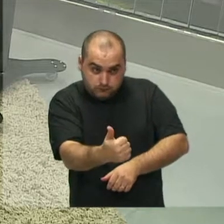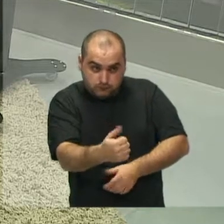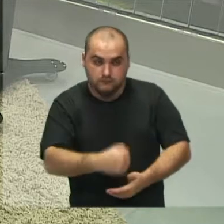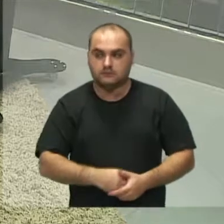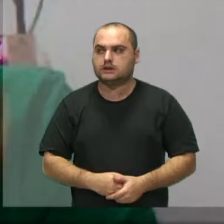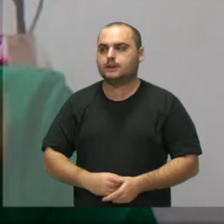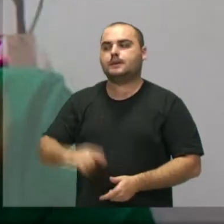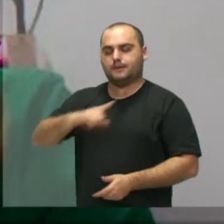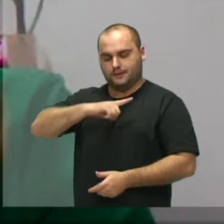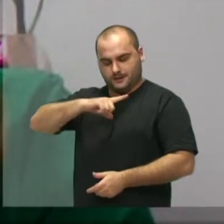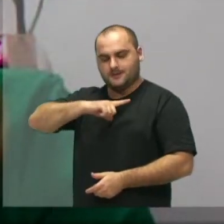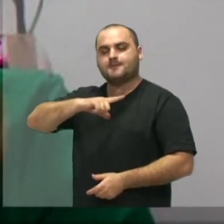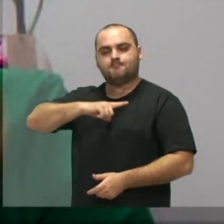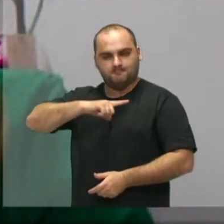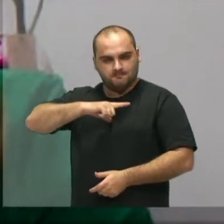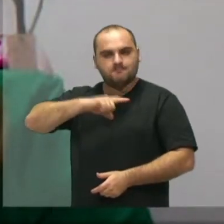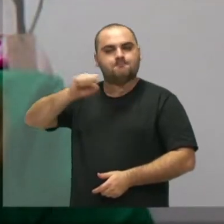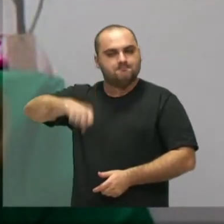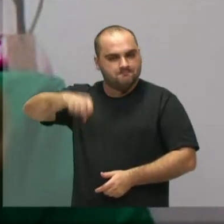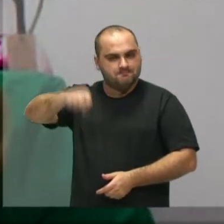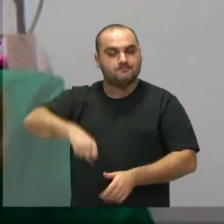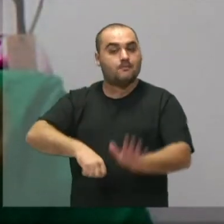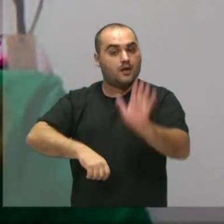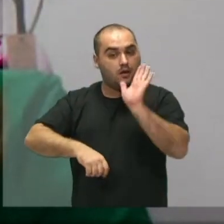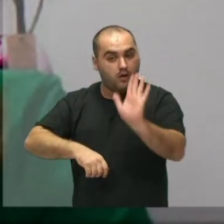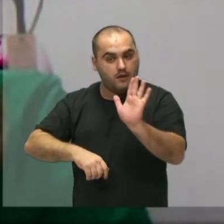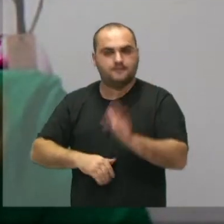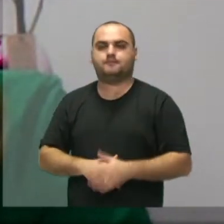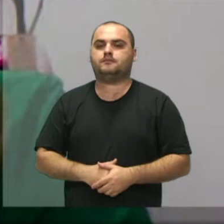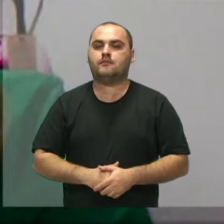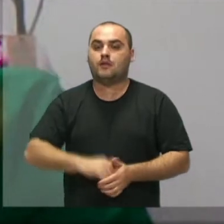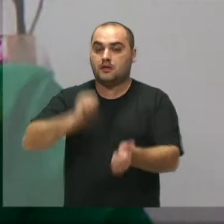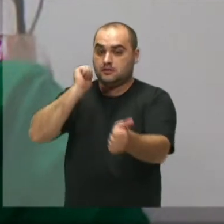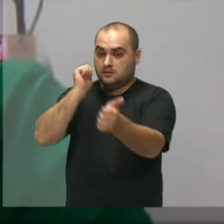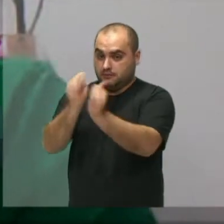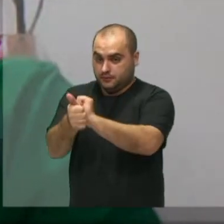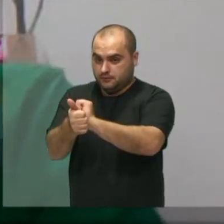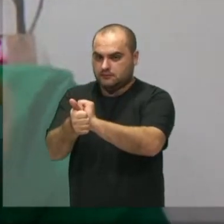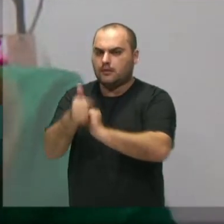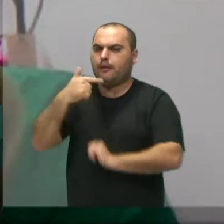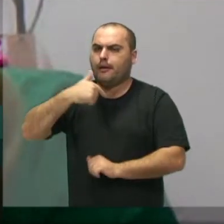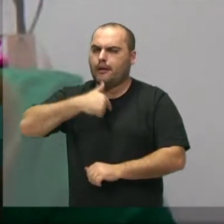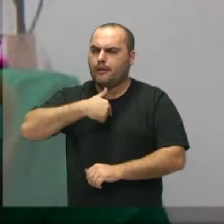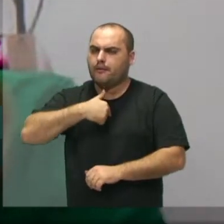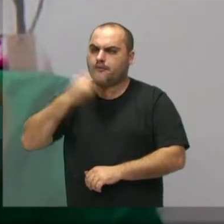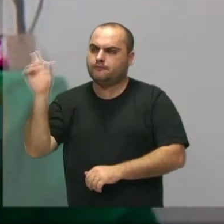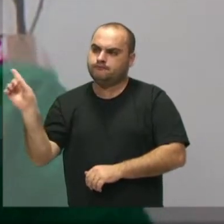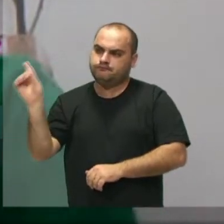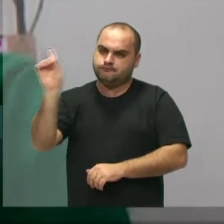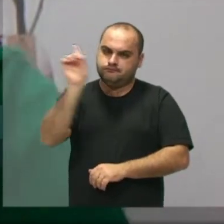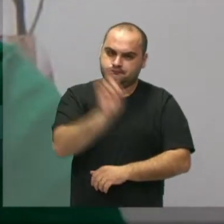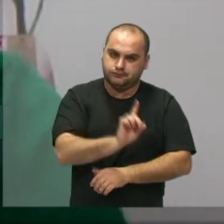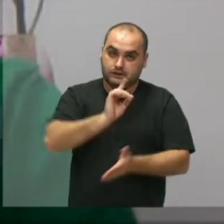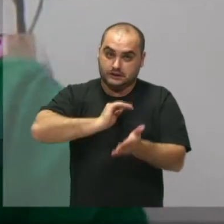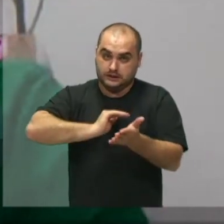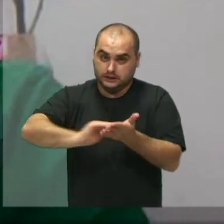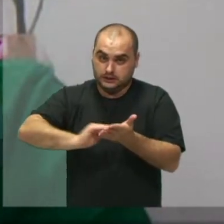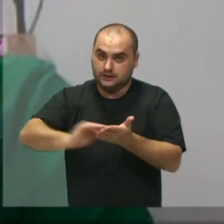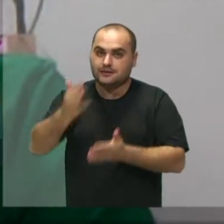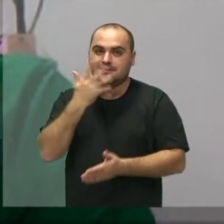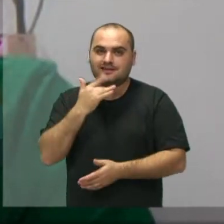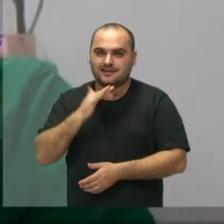Tenho, sim. Na verdade, o esporte, quando eu trouxe o esporte para a Secretaria da